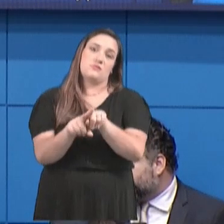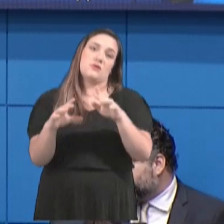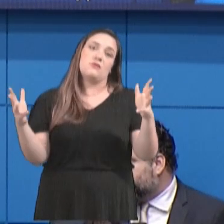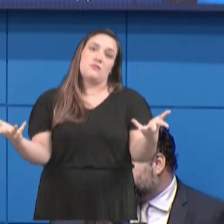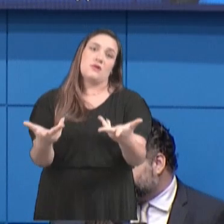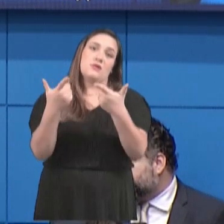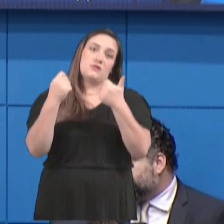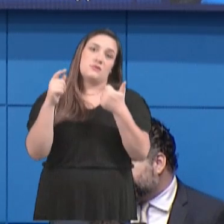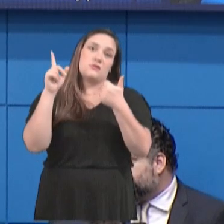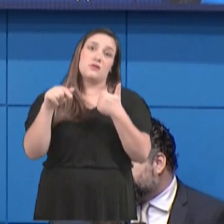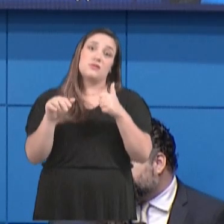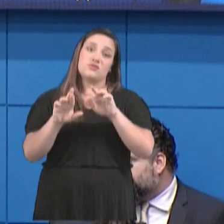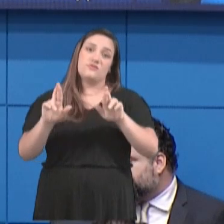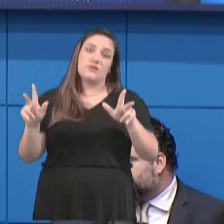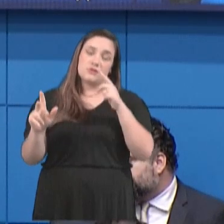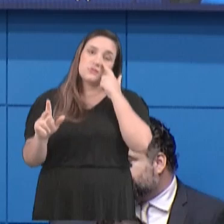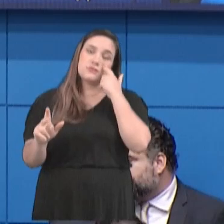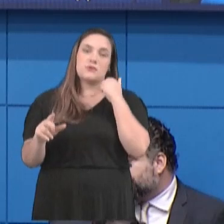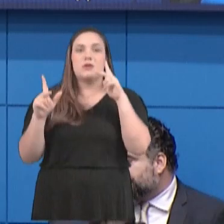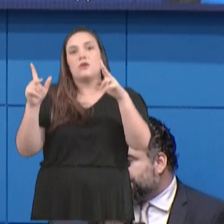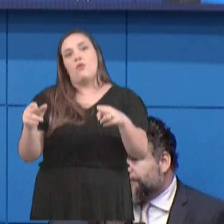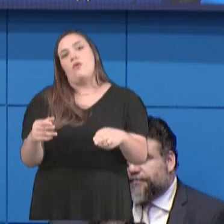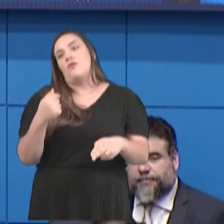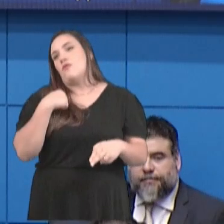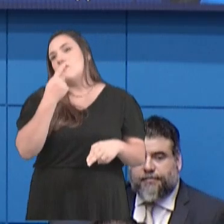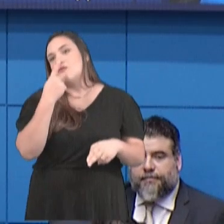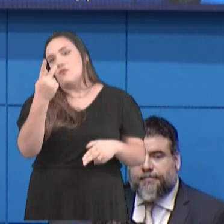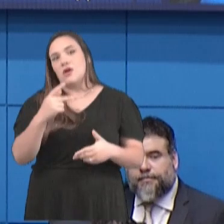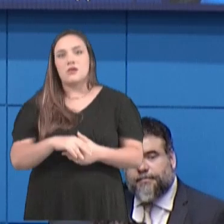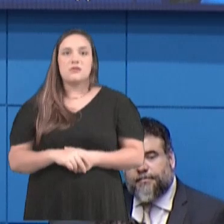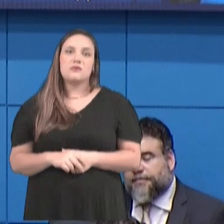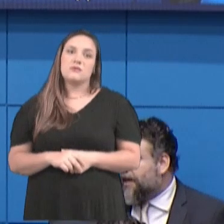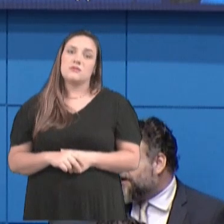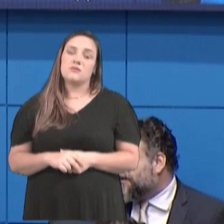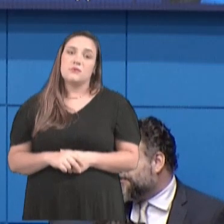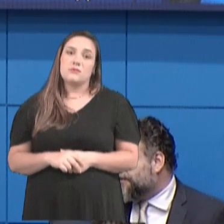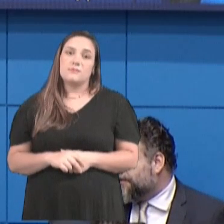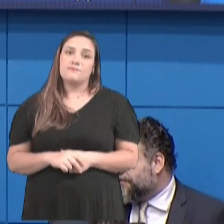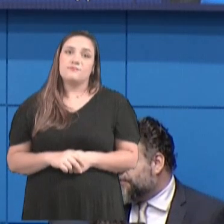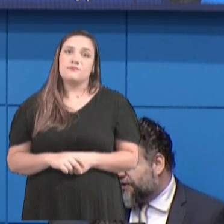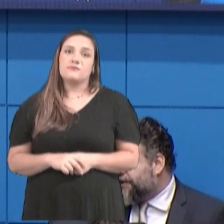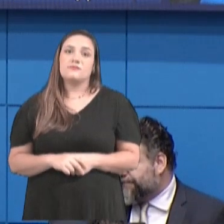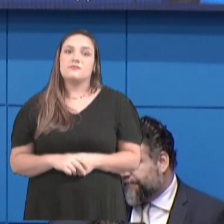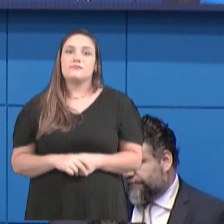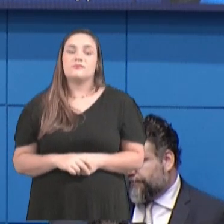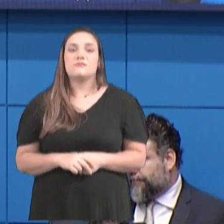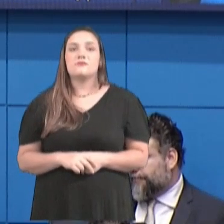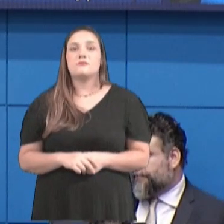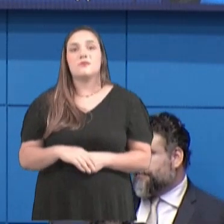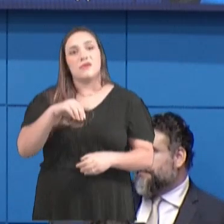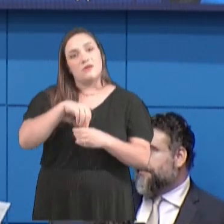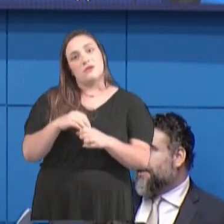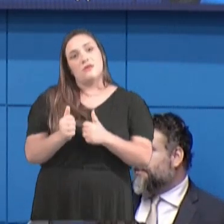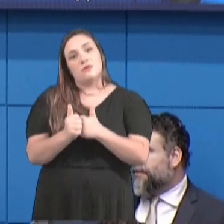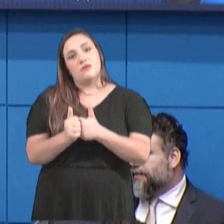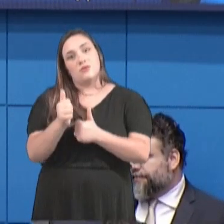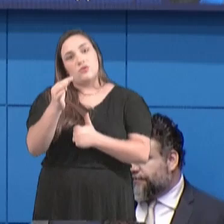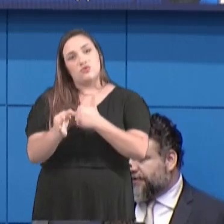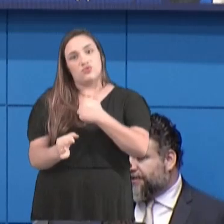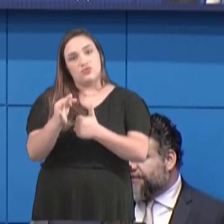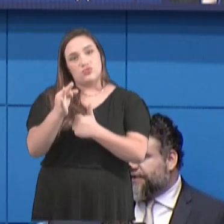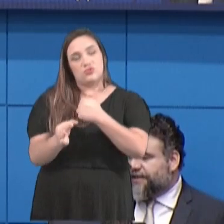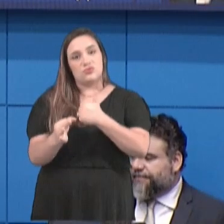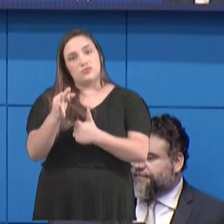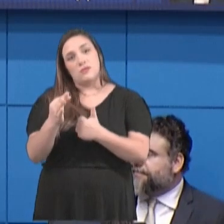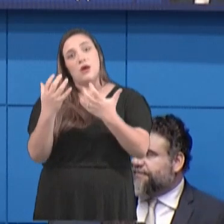capacidade técnica dele é diferente. Seria a mesma coisa, colegas e senhor presidente, que dentro do Tribunal de Justiça